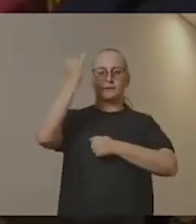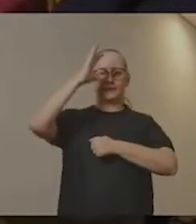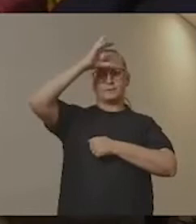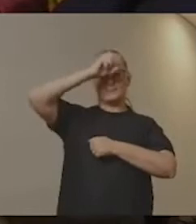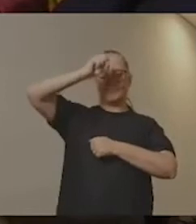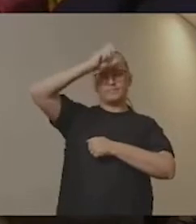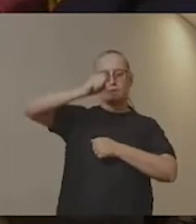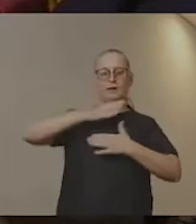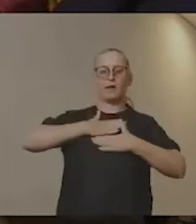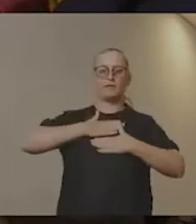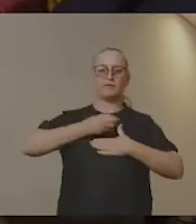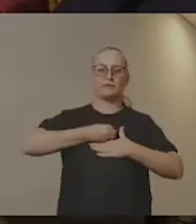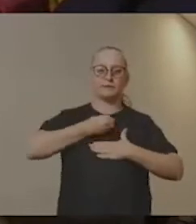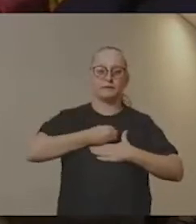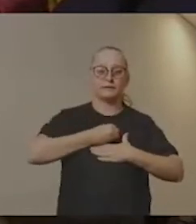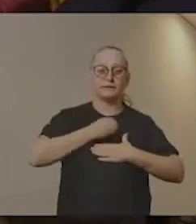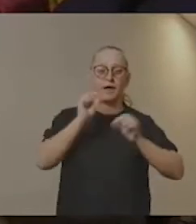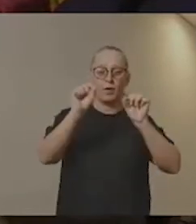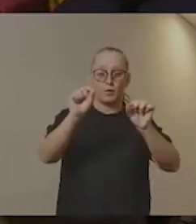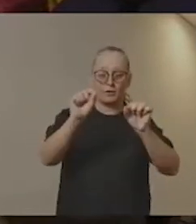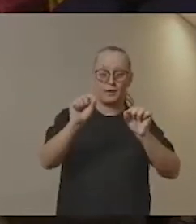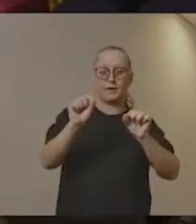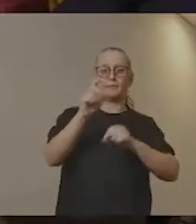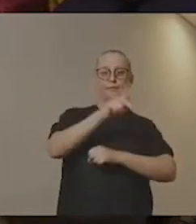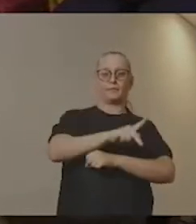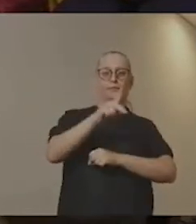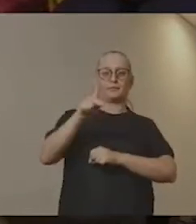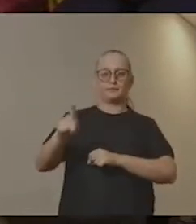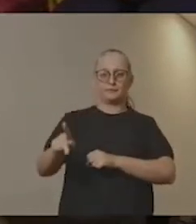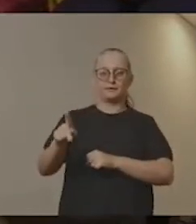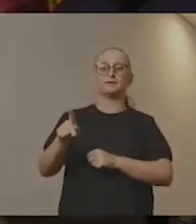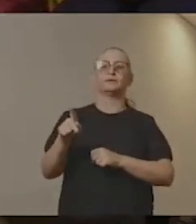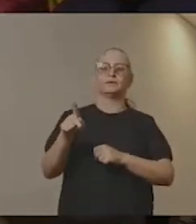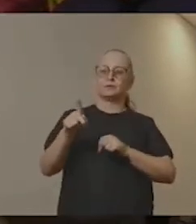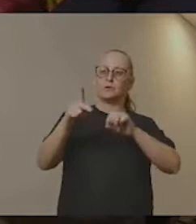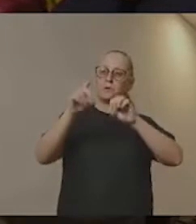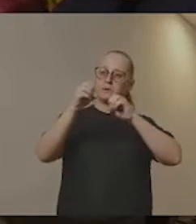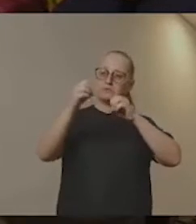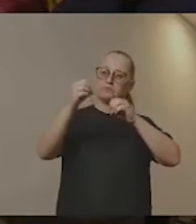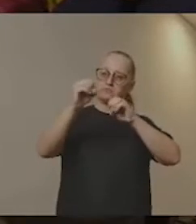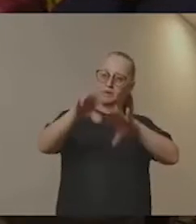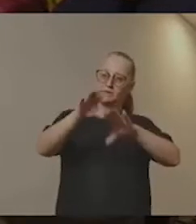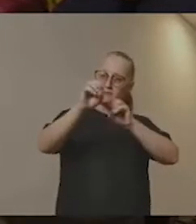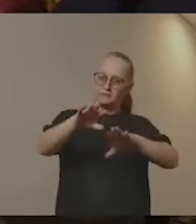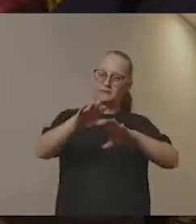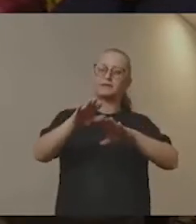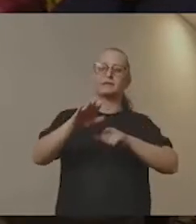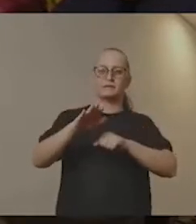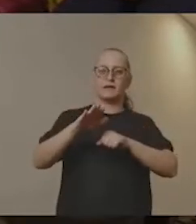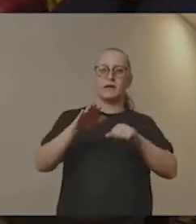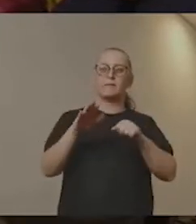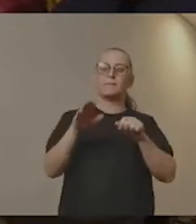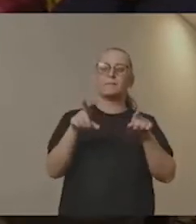ser uma pessoa que te ensina, uma pessoa extremamente importante, ele também pode ser seu amigo. E quando eu entendi que, quando você conversa com seu